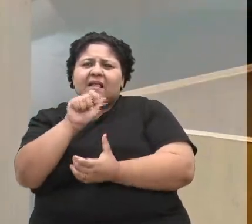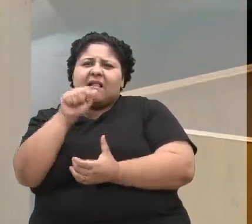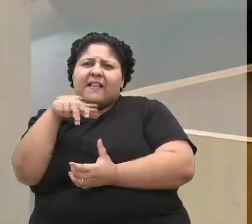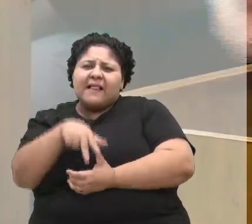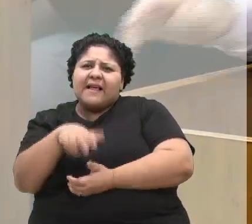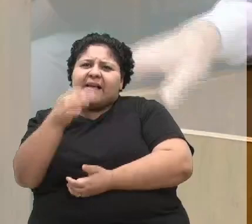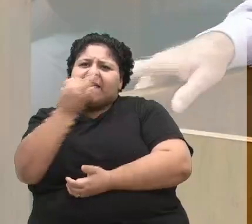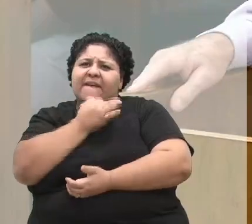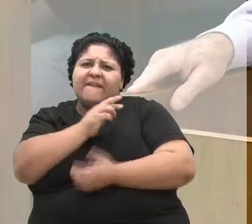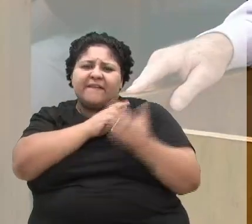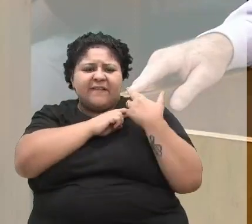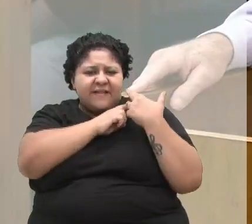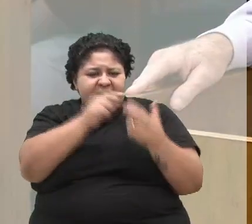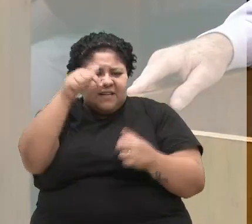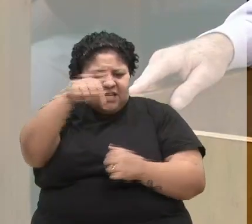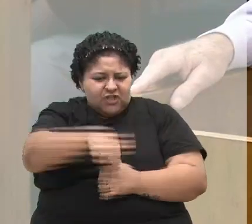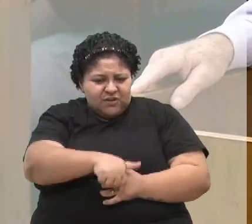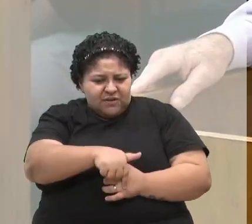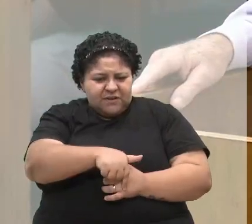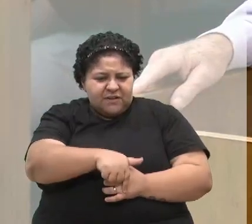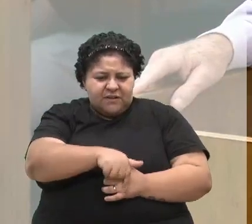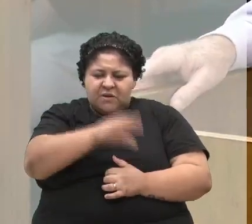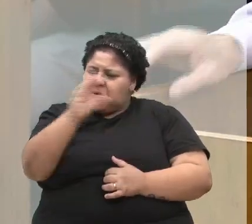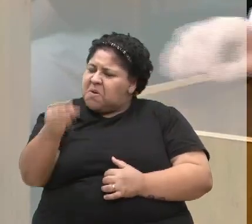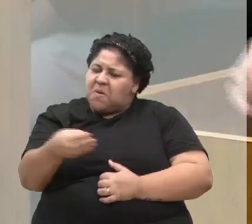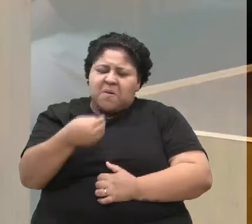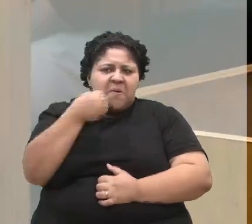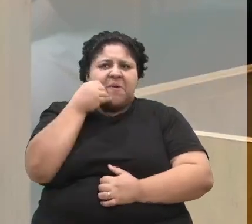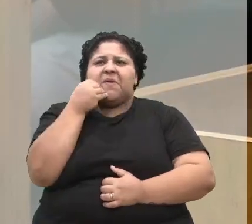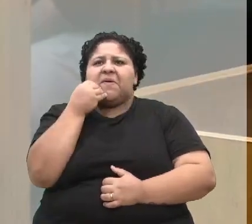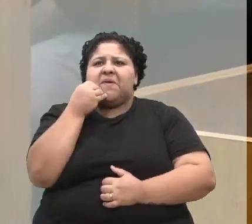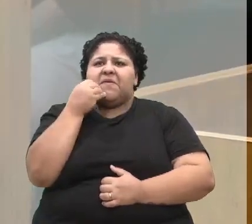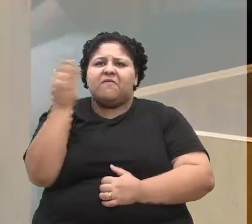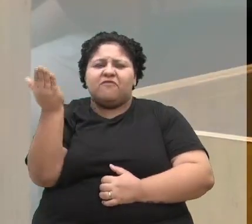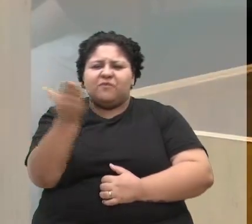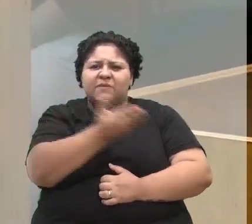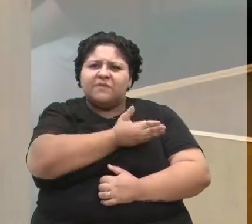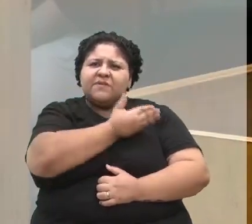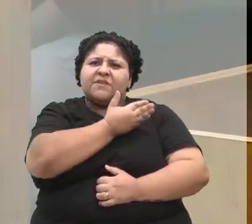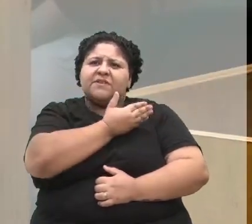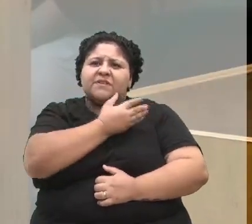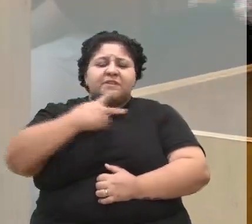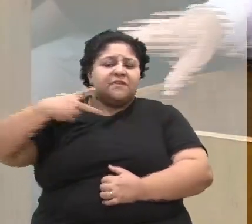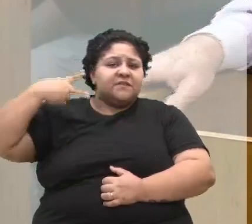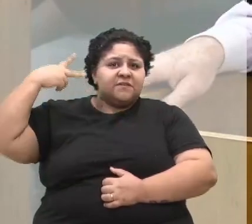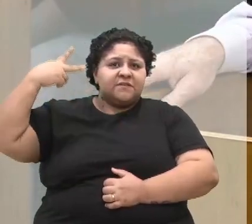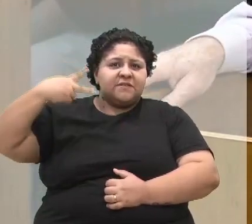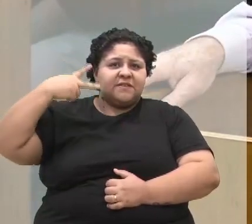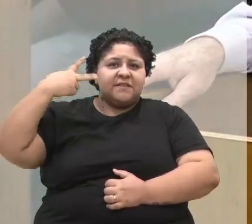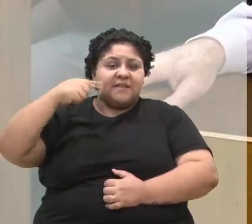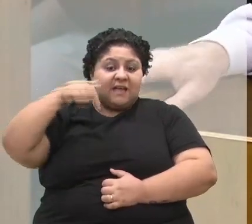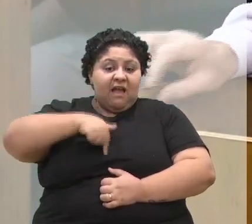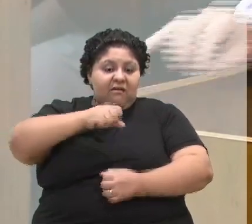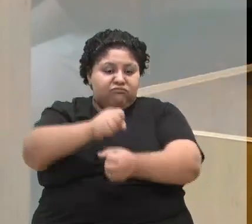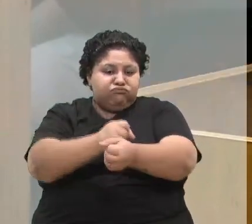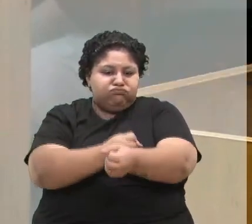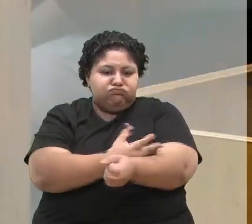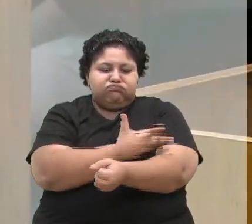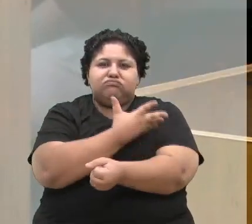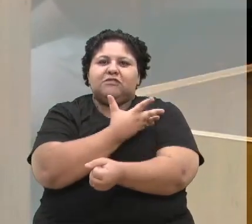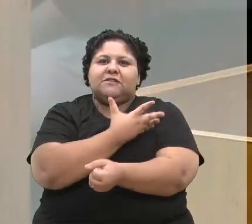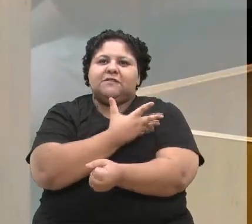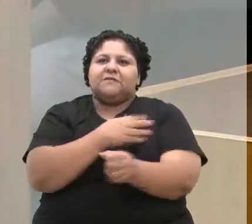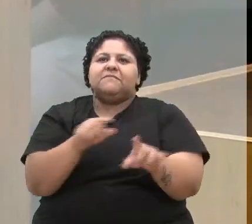caxiense, representando a nossa terra, com certeza vocês deixam os vereadores aqui emocionados e